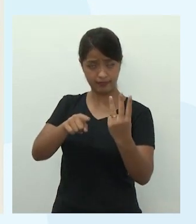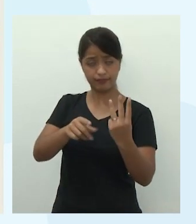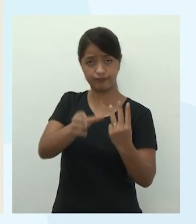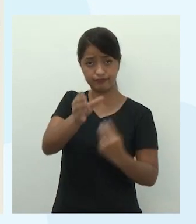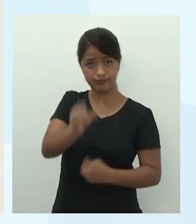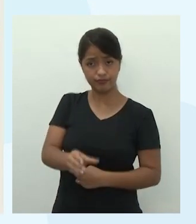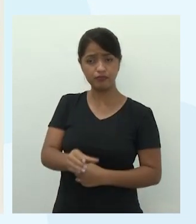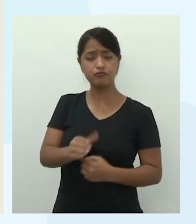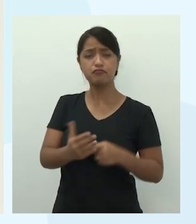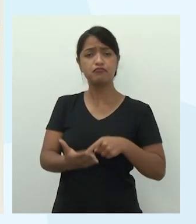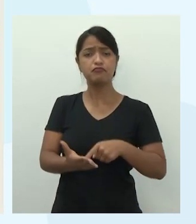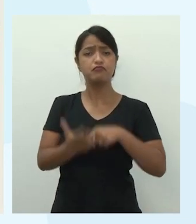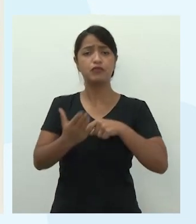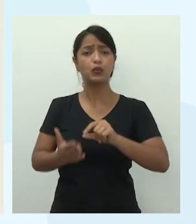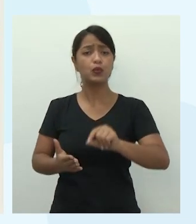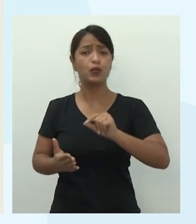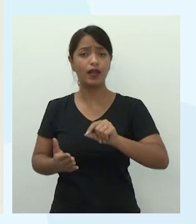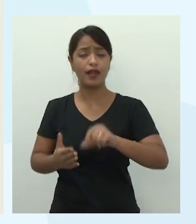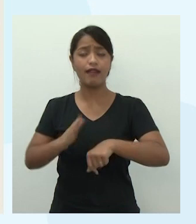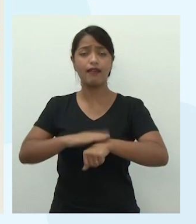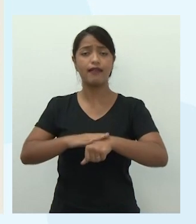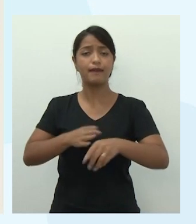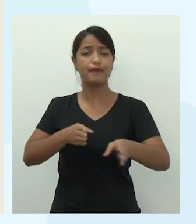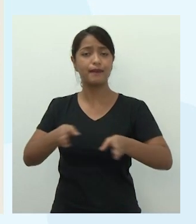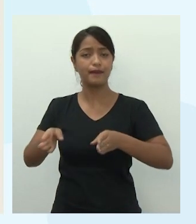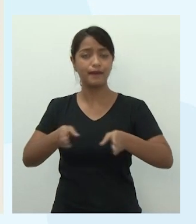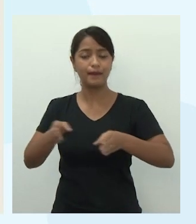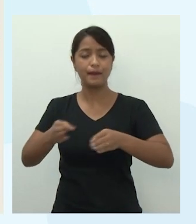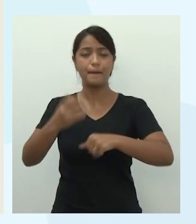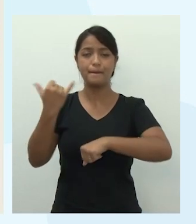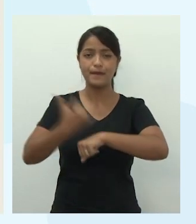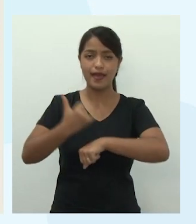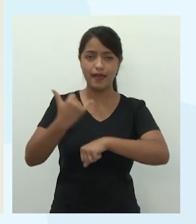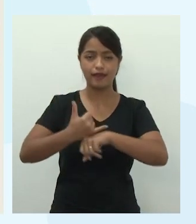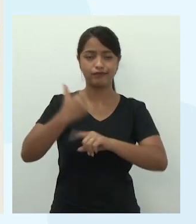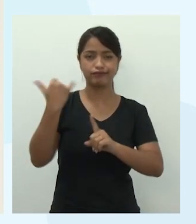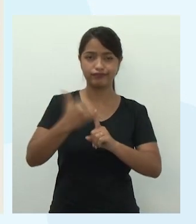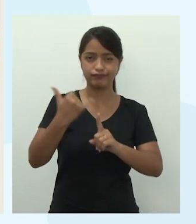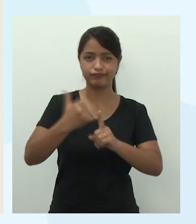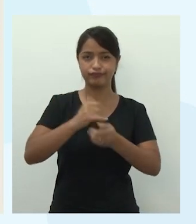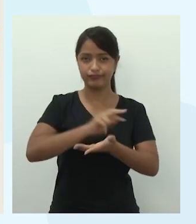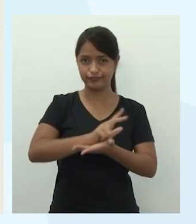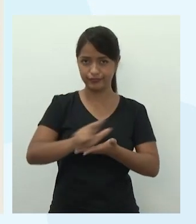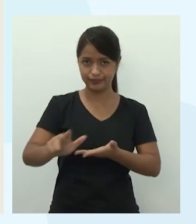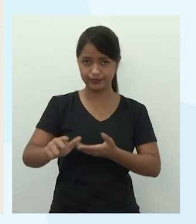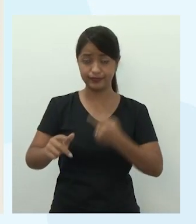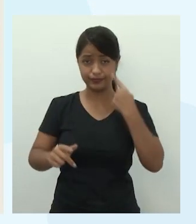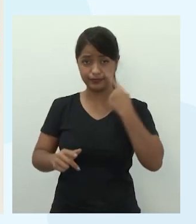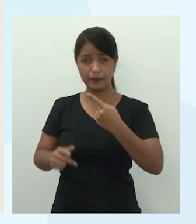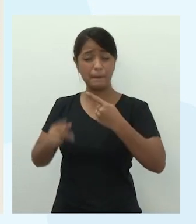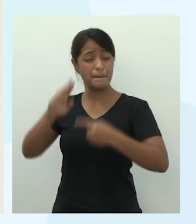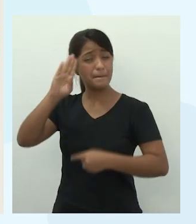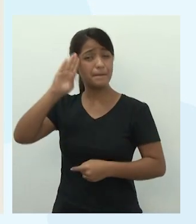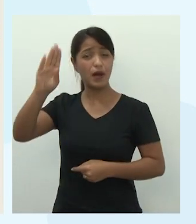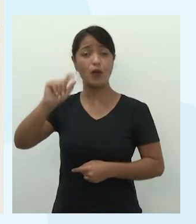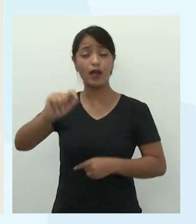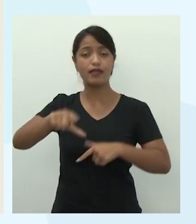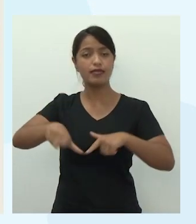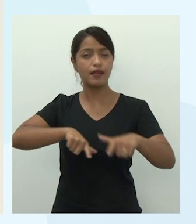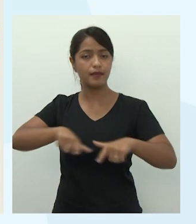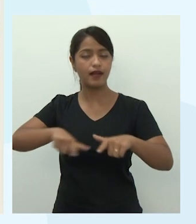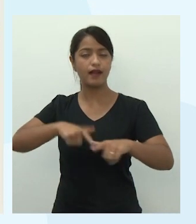a Idade dos Metais. Na Idade dos Metais, os principais marcos aí são a metalurgia,